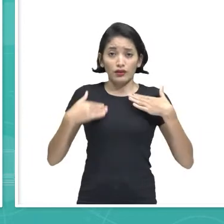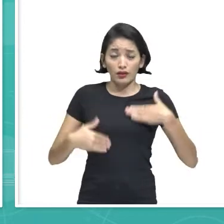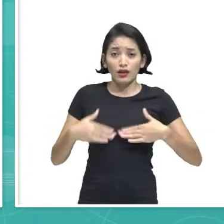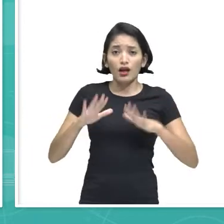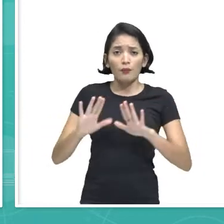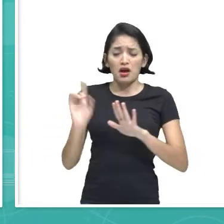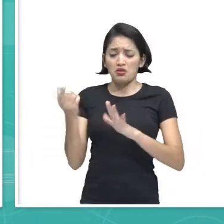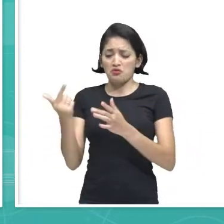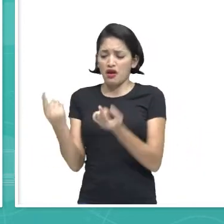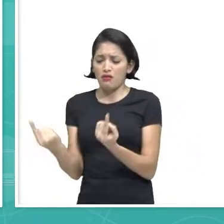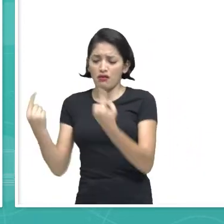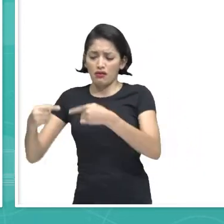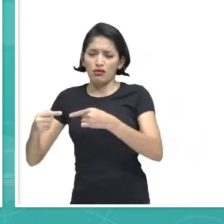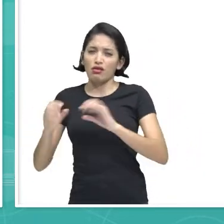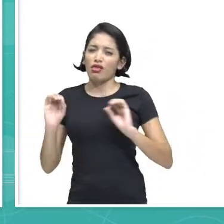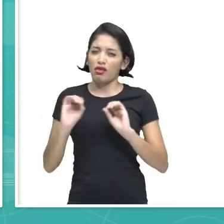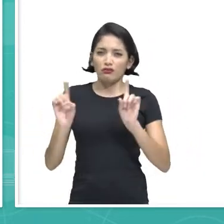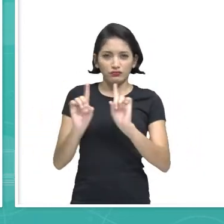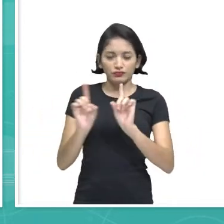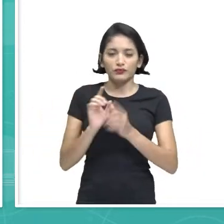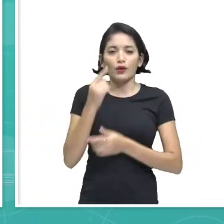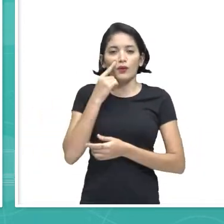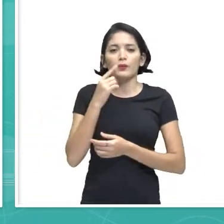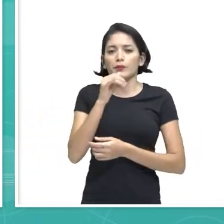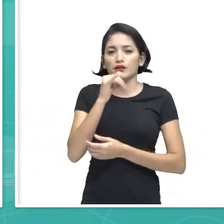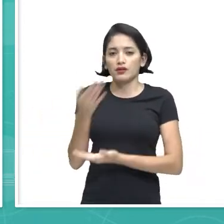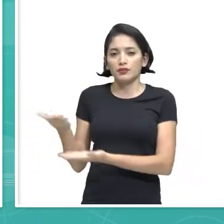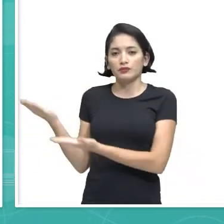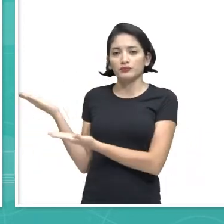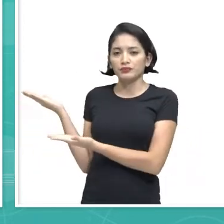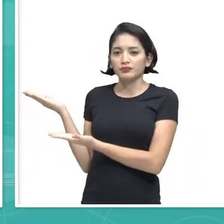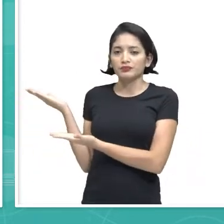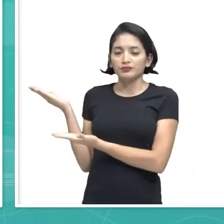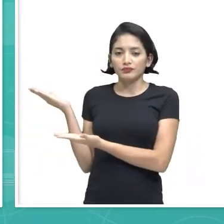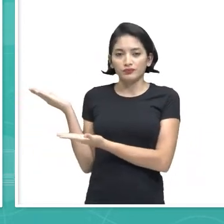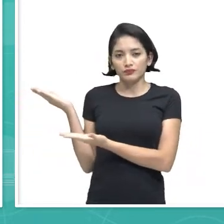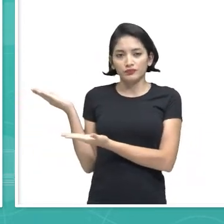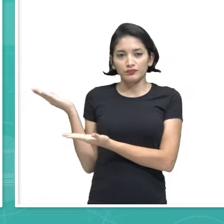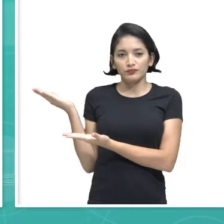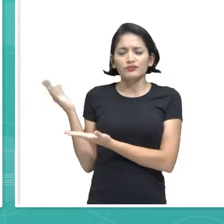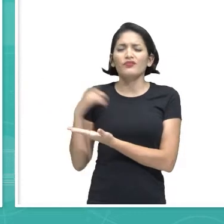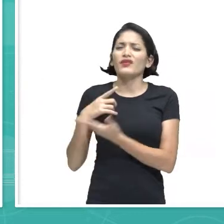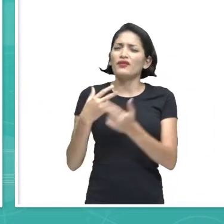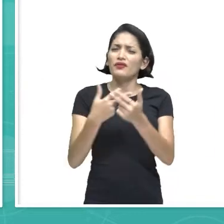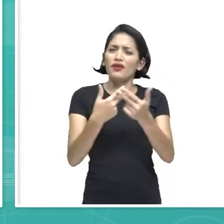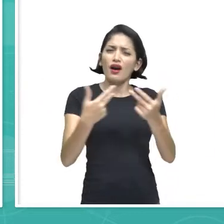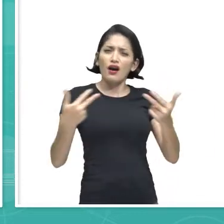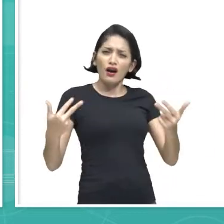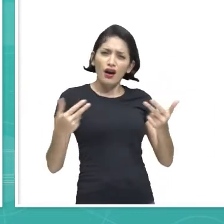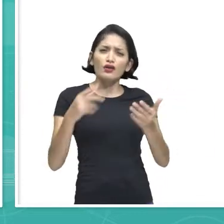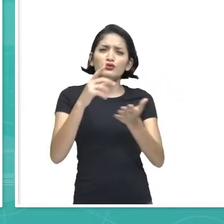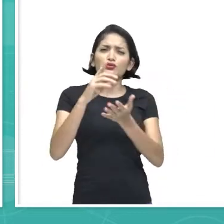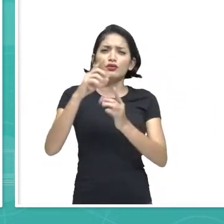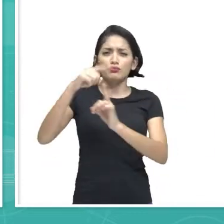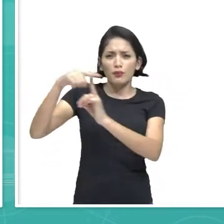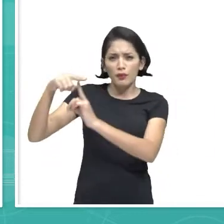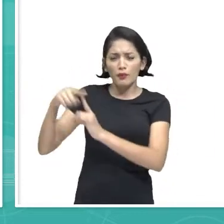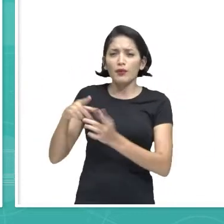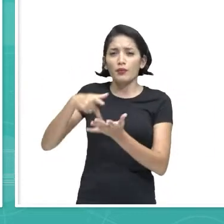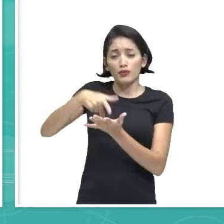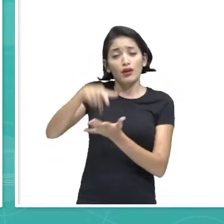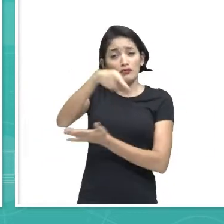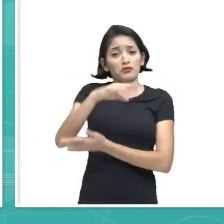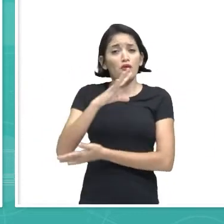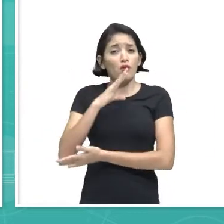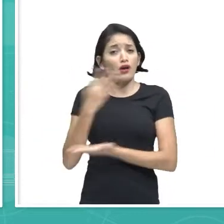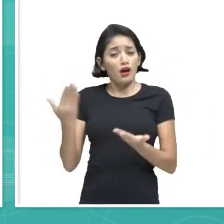fins competitivos. Observem aí as imagens abaixo. Então, nós temos aí vários tipos de ginástica que vocês irão